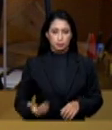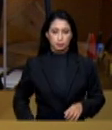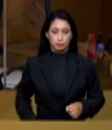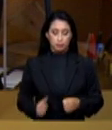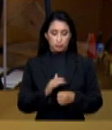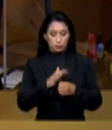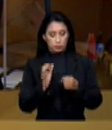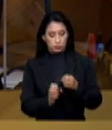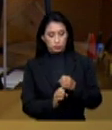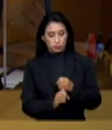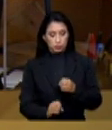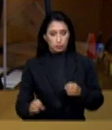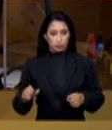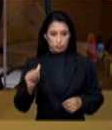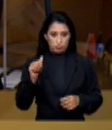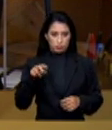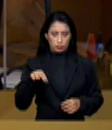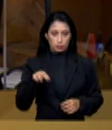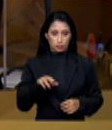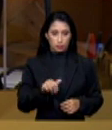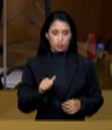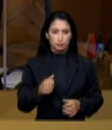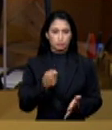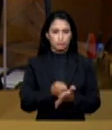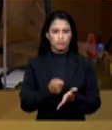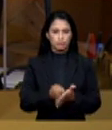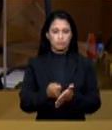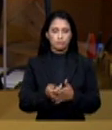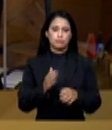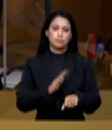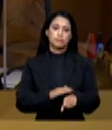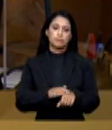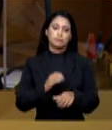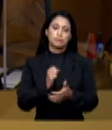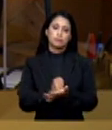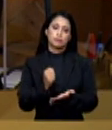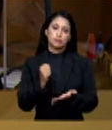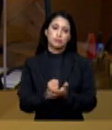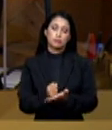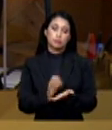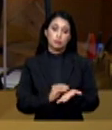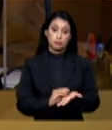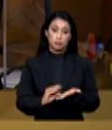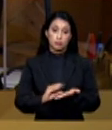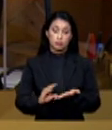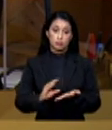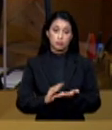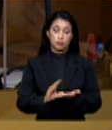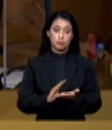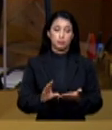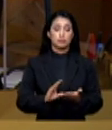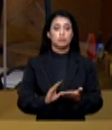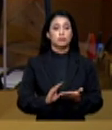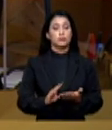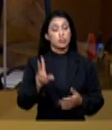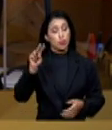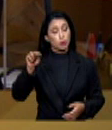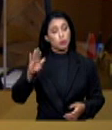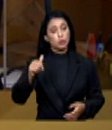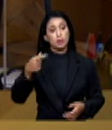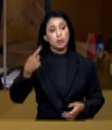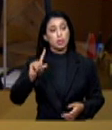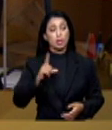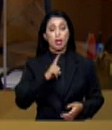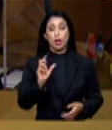de saneamento básico estabelecido pela Ana seria obrigatória no momento da contratação do financiamento com recursos da União ou com